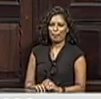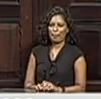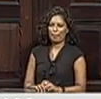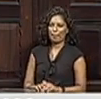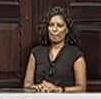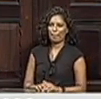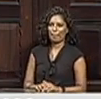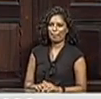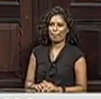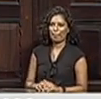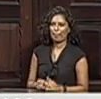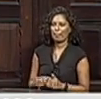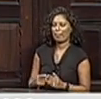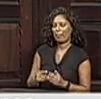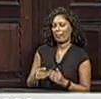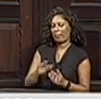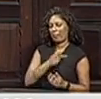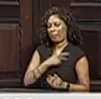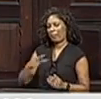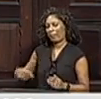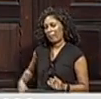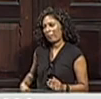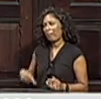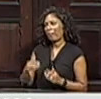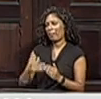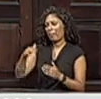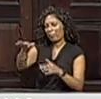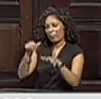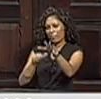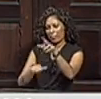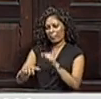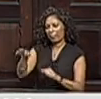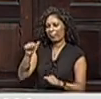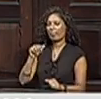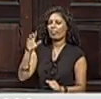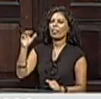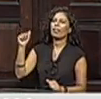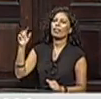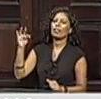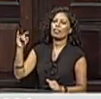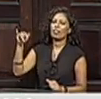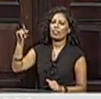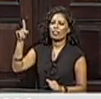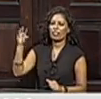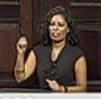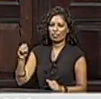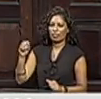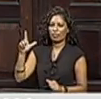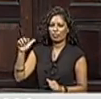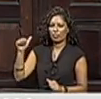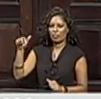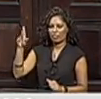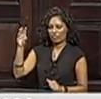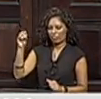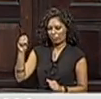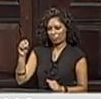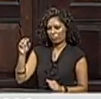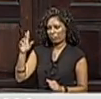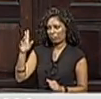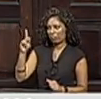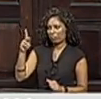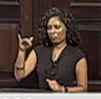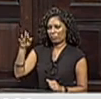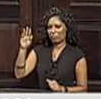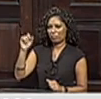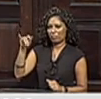A presidência fará a segunda chamada. Deputado André Correia, André Lazzaroni, Átila Nunes, Benedito Alves, Carlos Macedo, Esquinho da Mangueira, Coronel